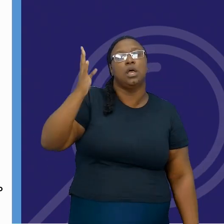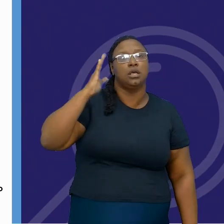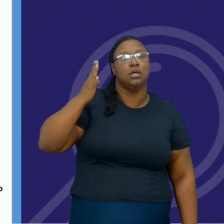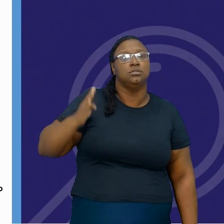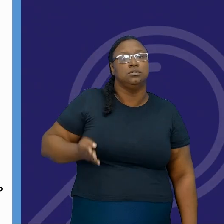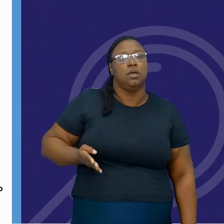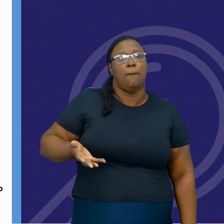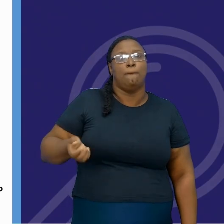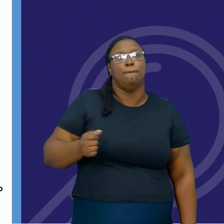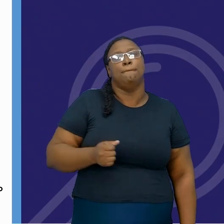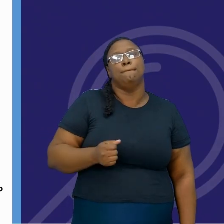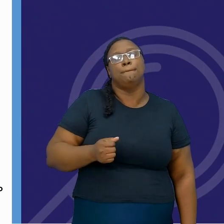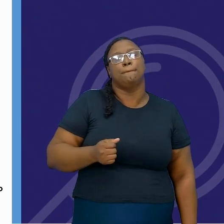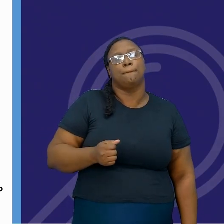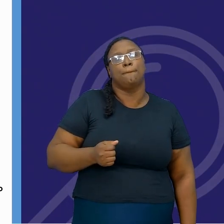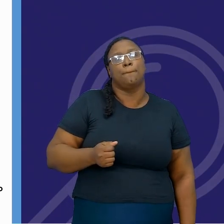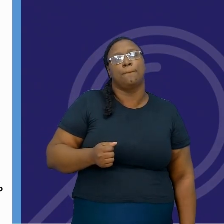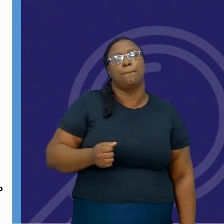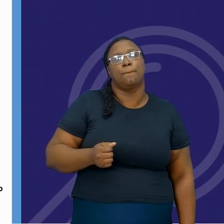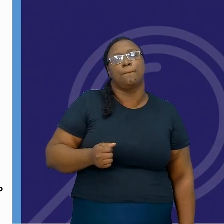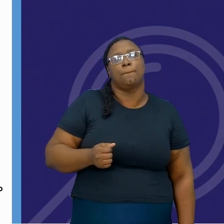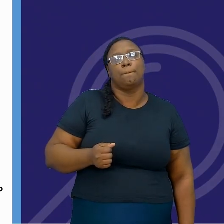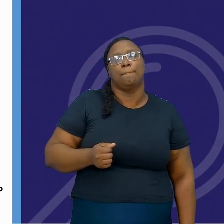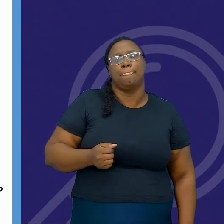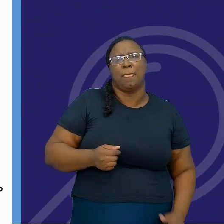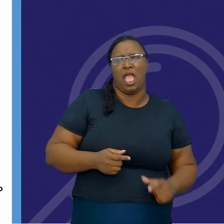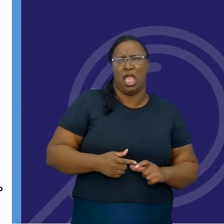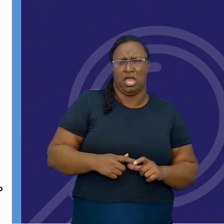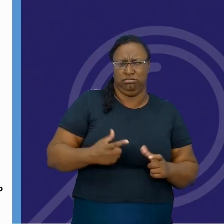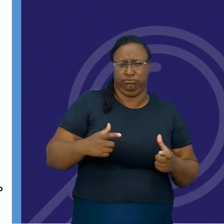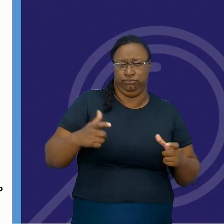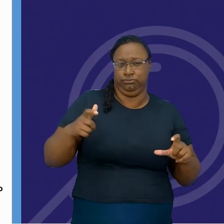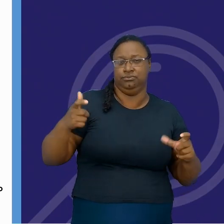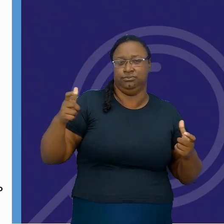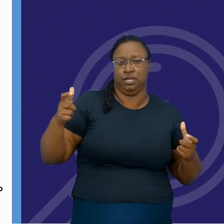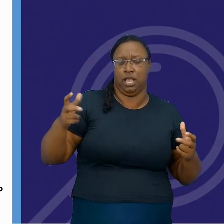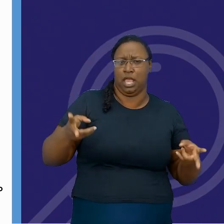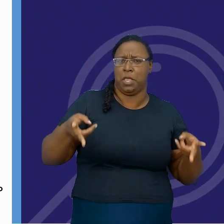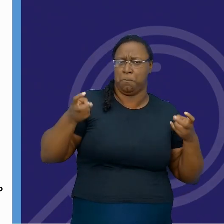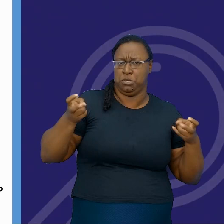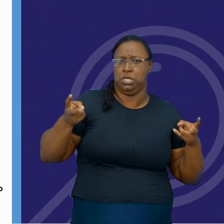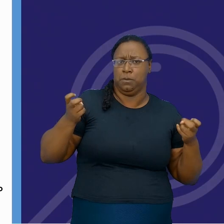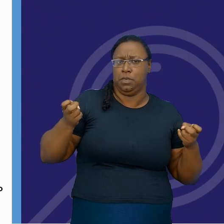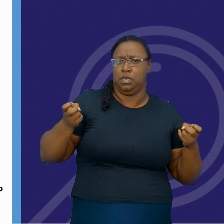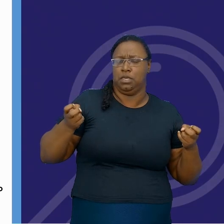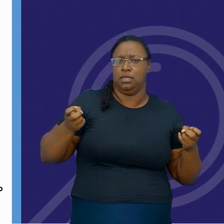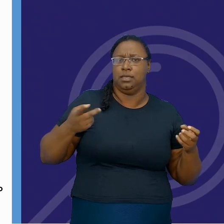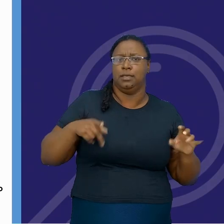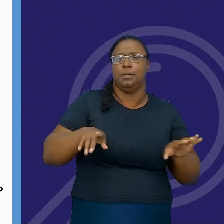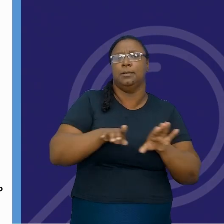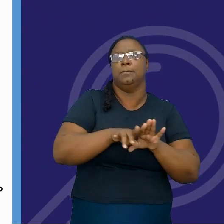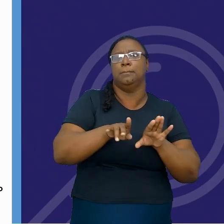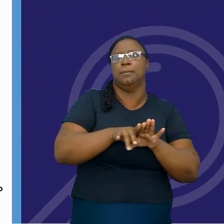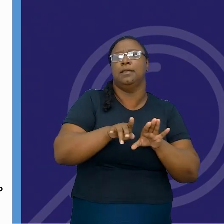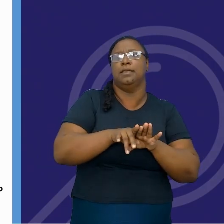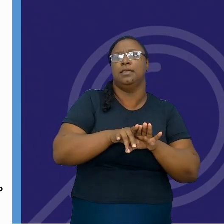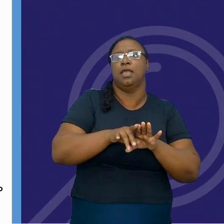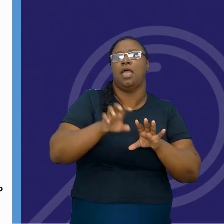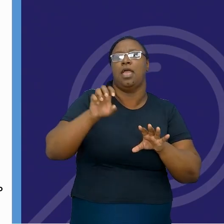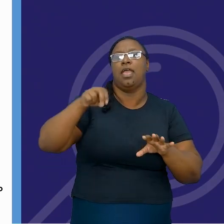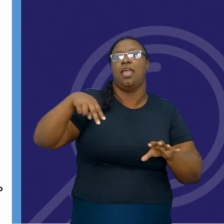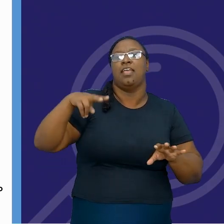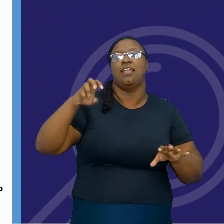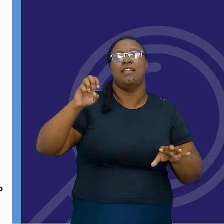extenso, mas uma coisa que eu percebo é que até as questões do Enem tiram muitas informações de lá,